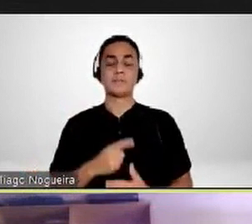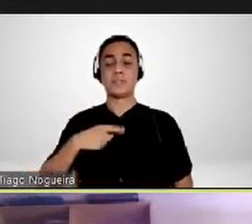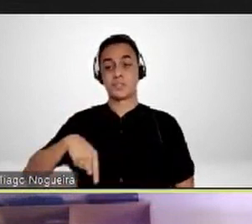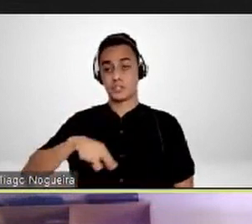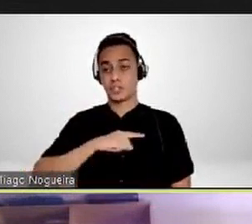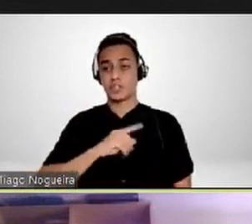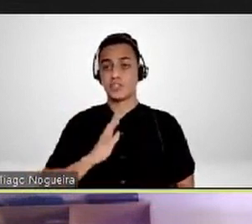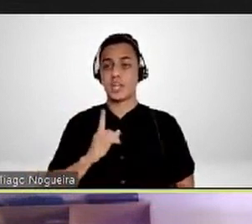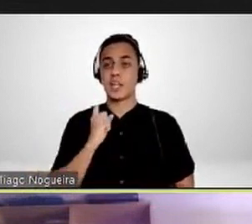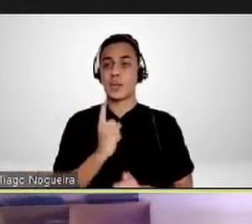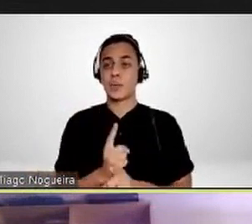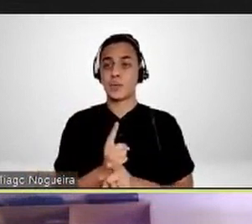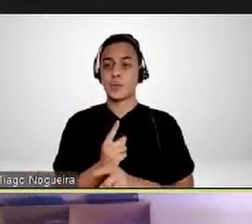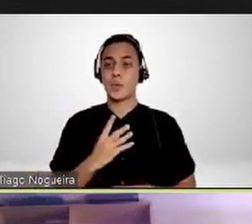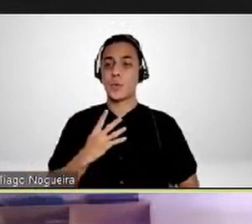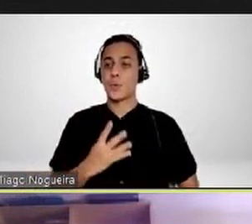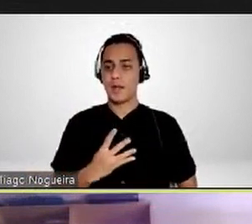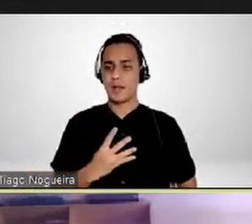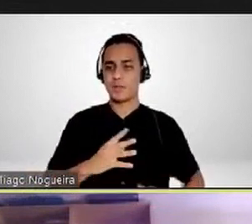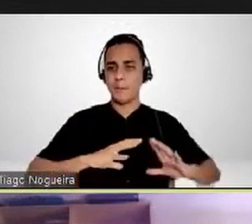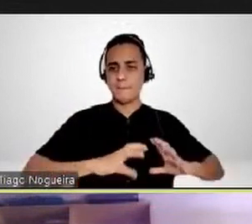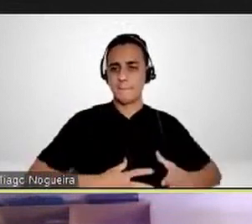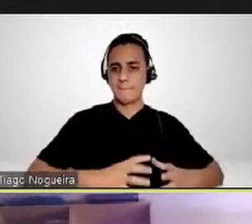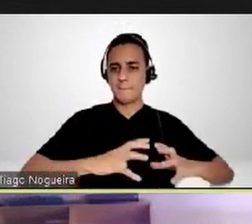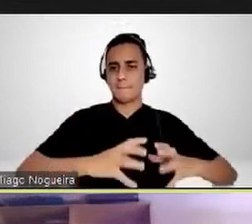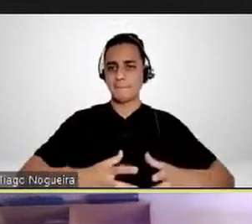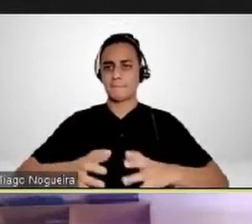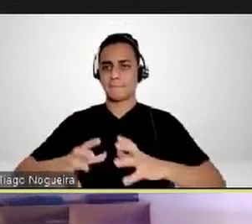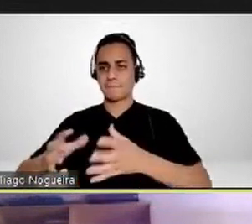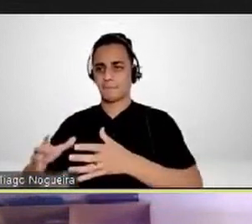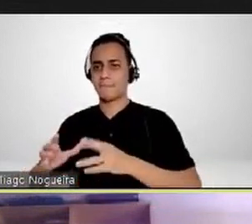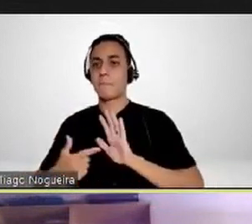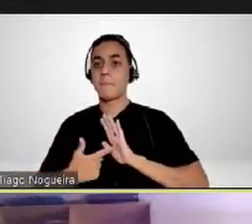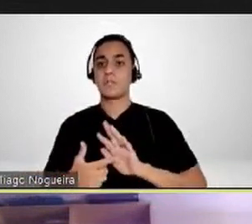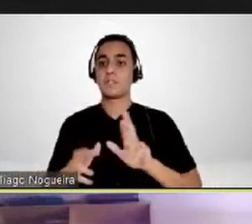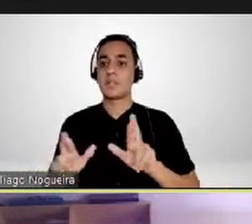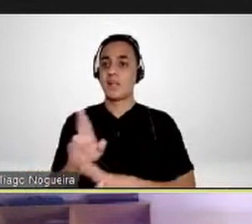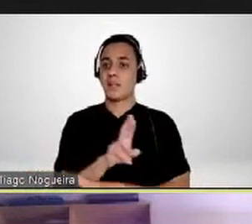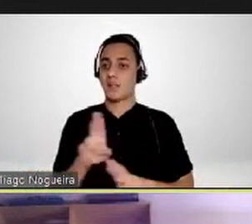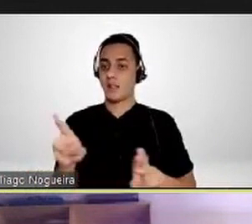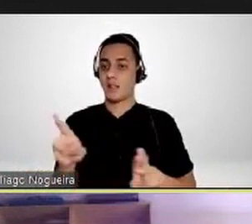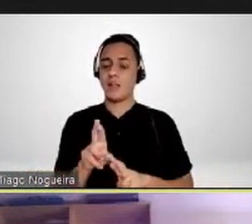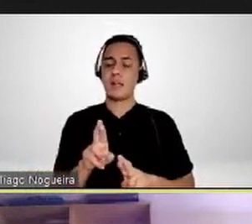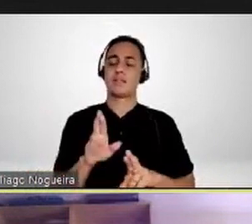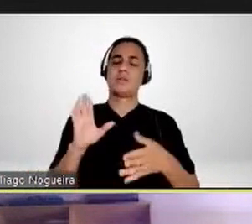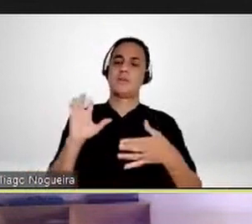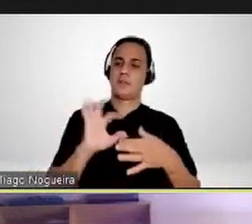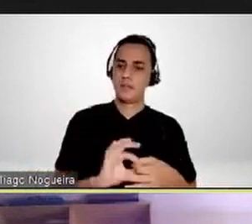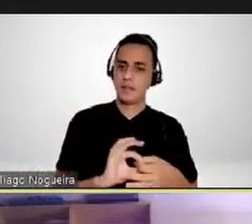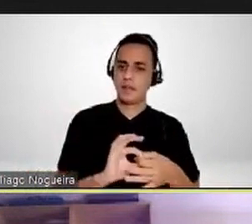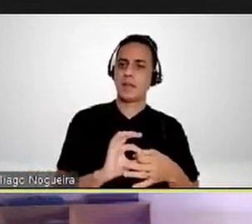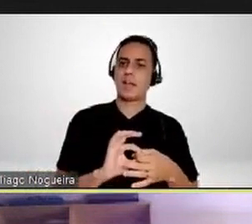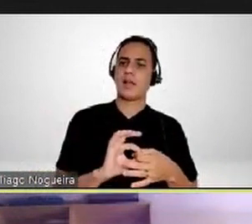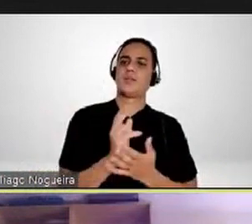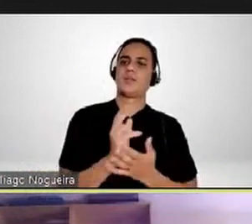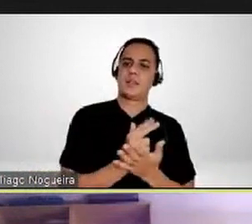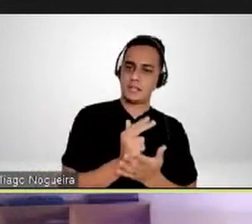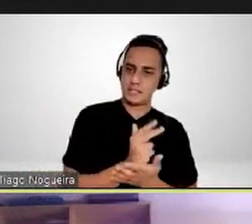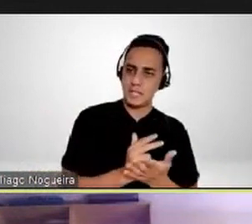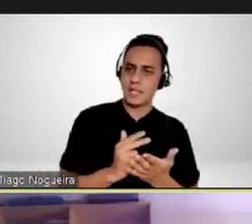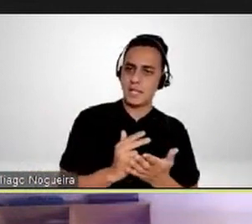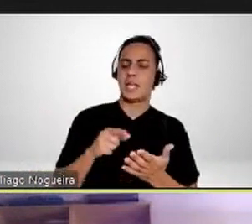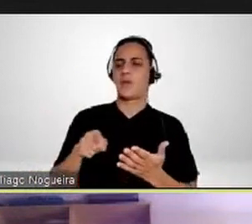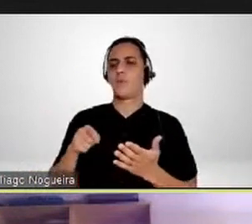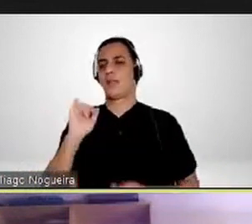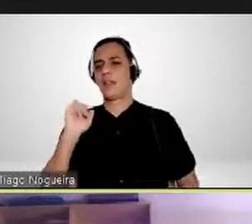encontramos 4 categorias distintas, né, que estabelecem relações entre o desenho e a narrativa. Esses nomes das crianças são